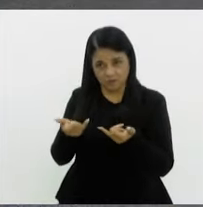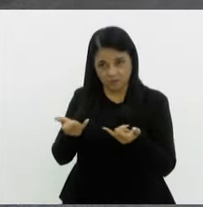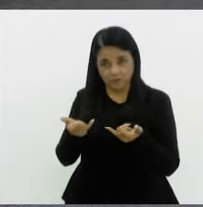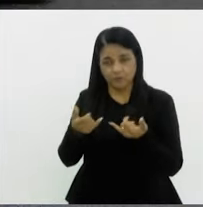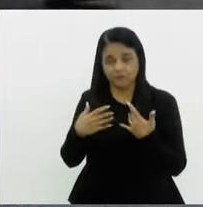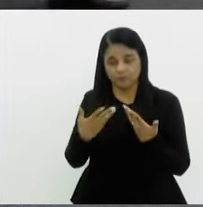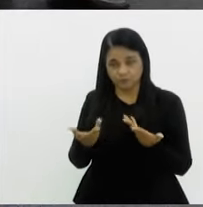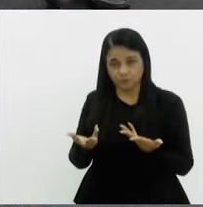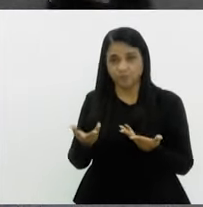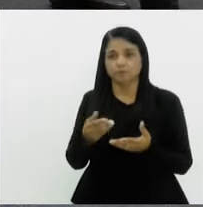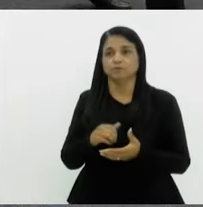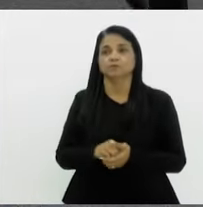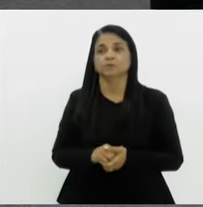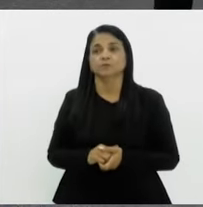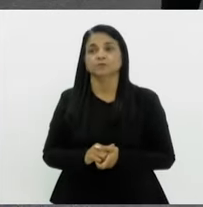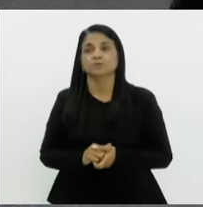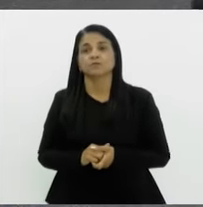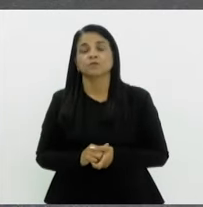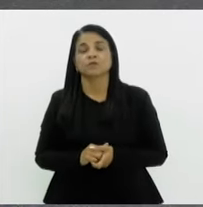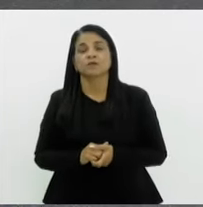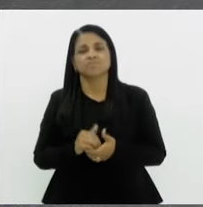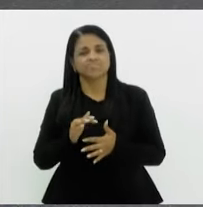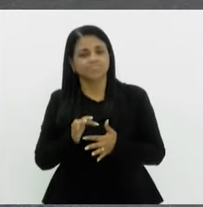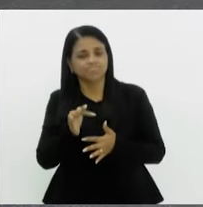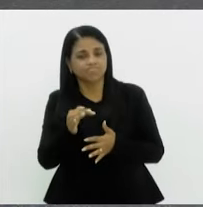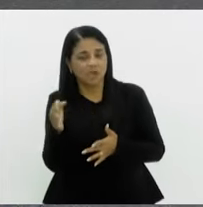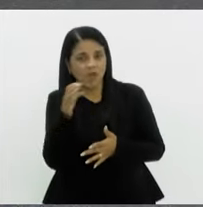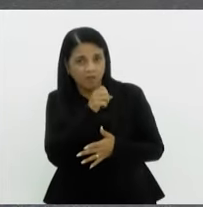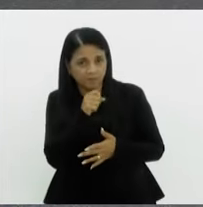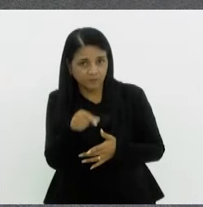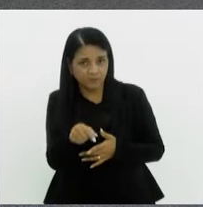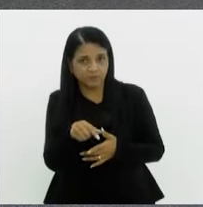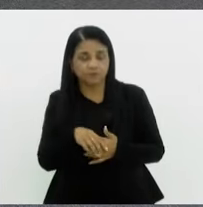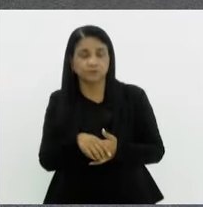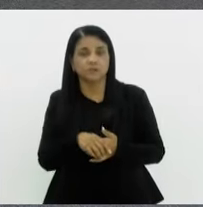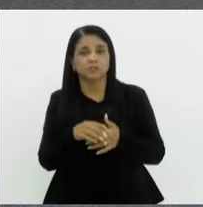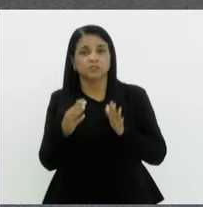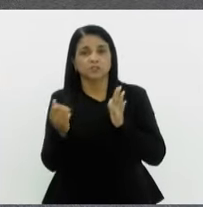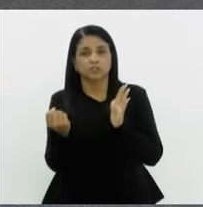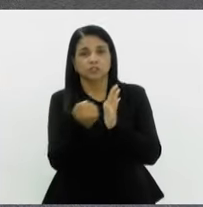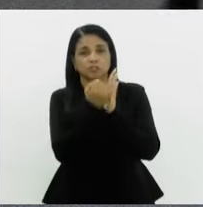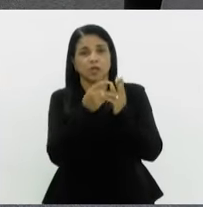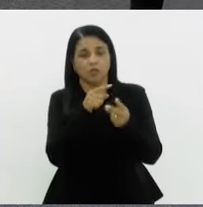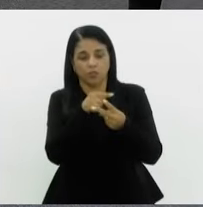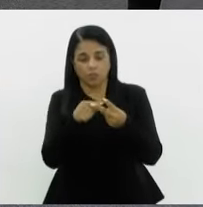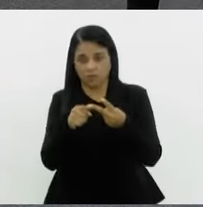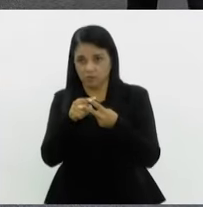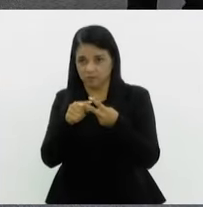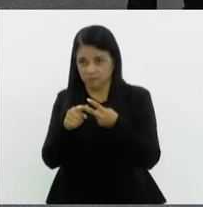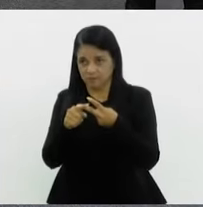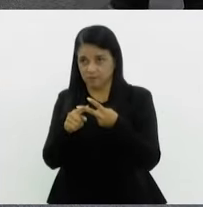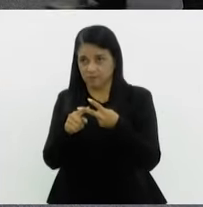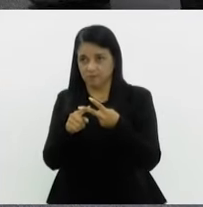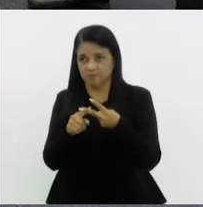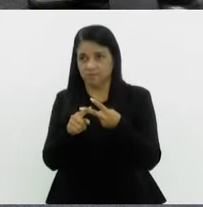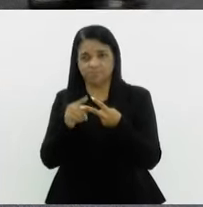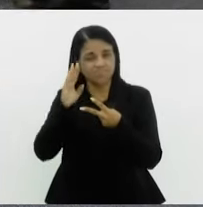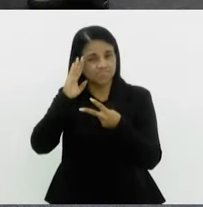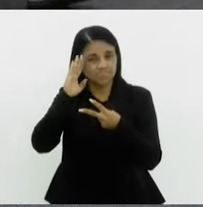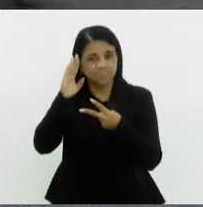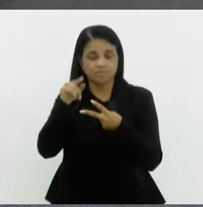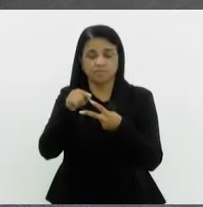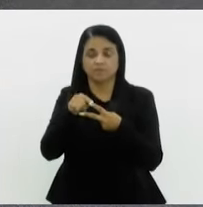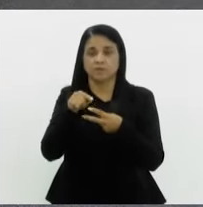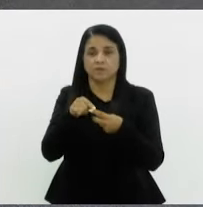Então, brevemente, presidente, quero destacar dois elementos. Primeiro, falar,